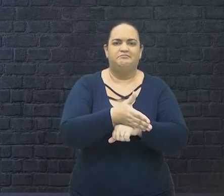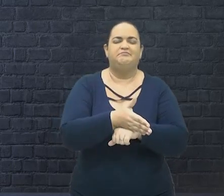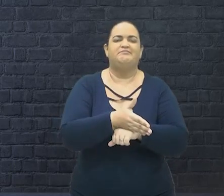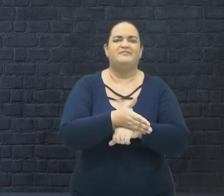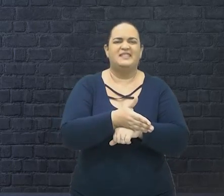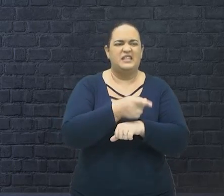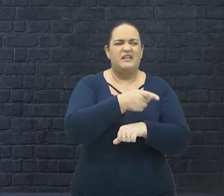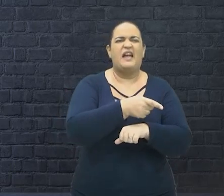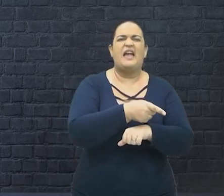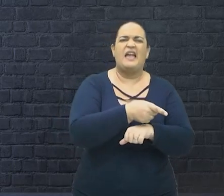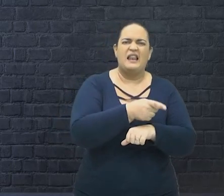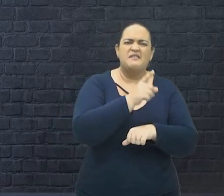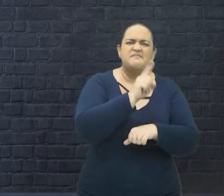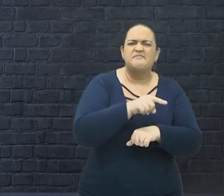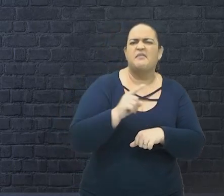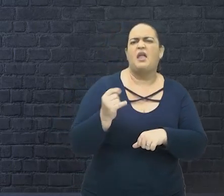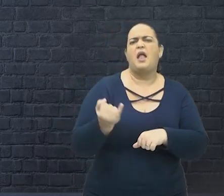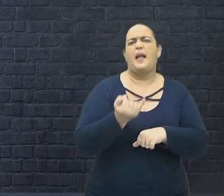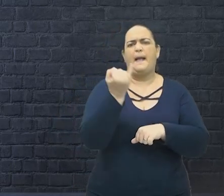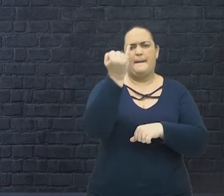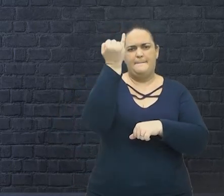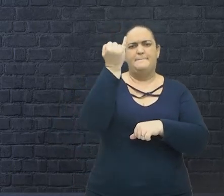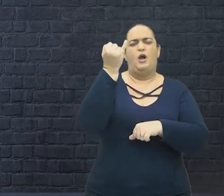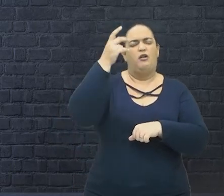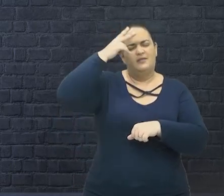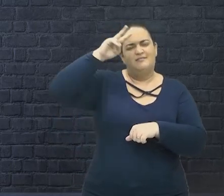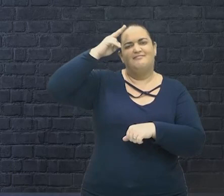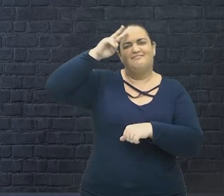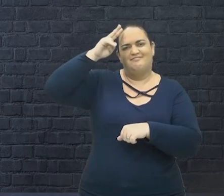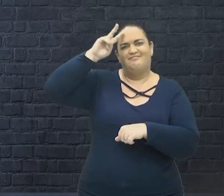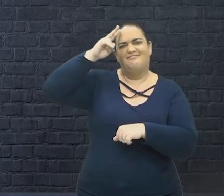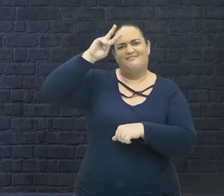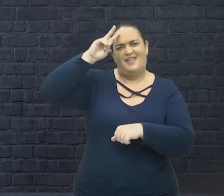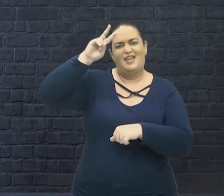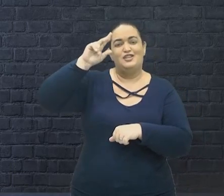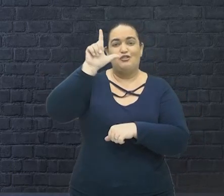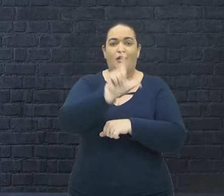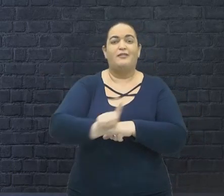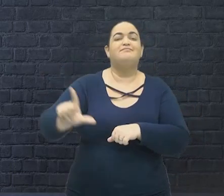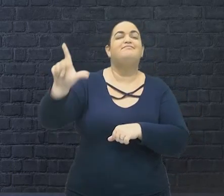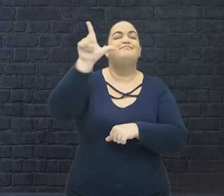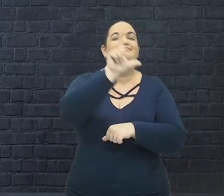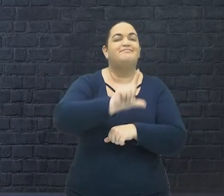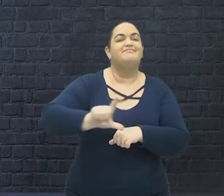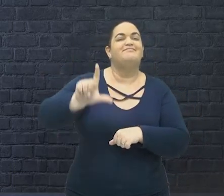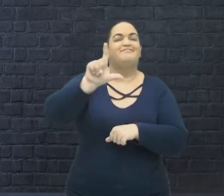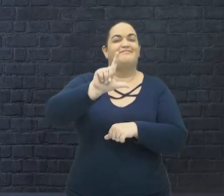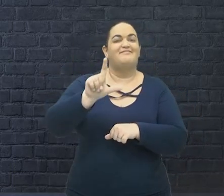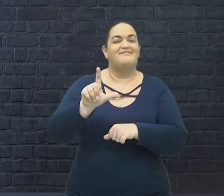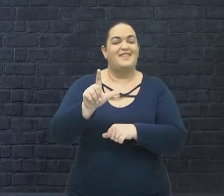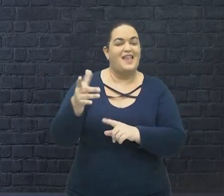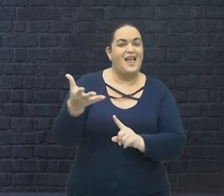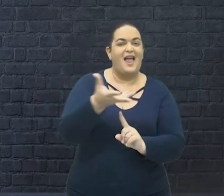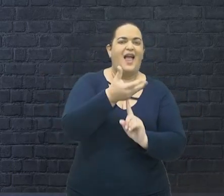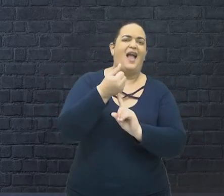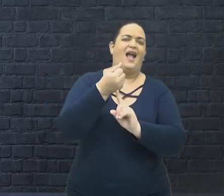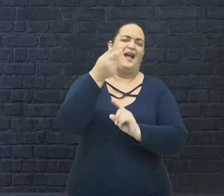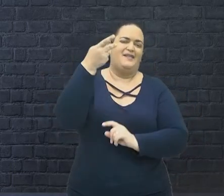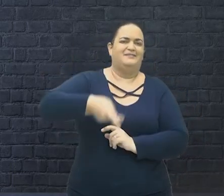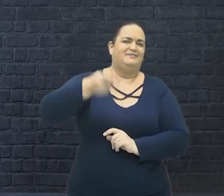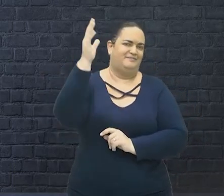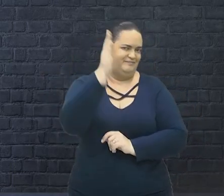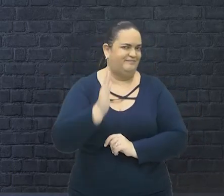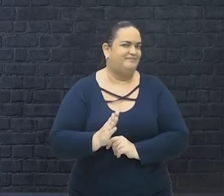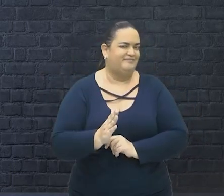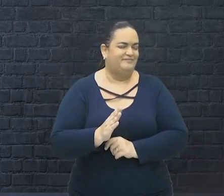a Carolina foi e é ainda importante para a história da literatura